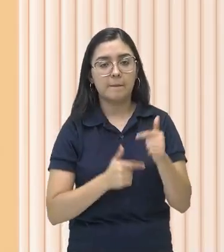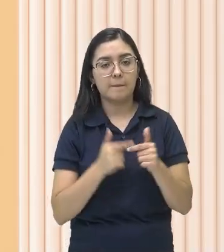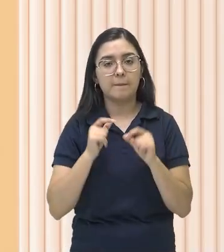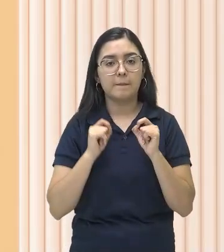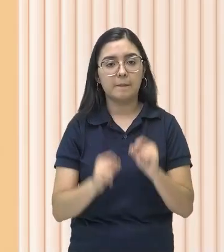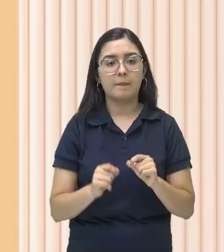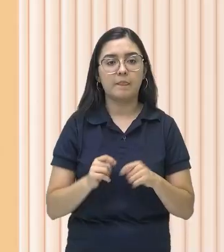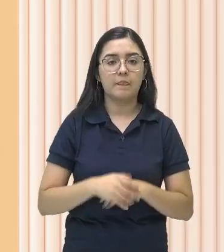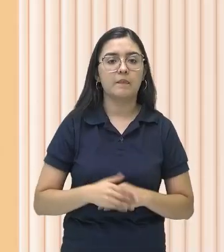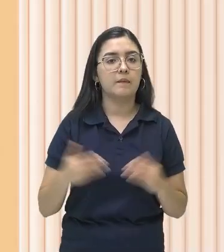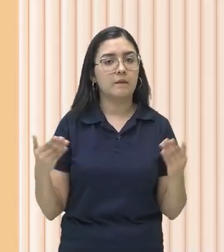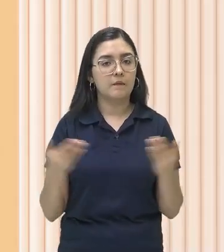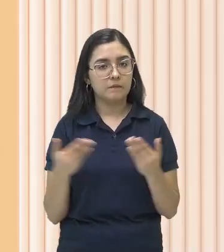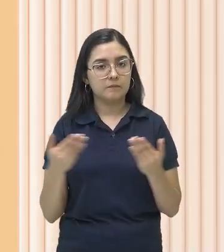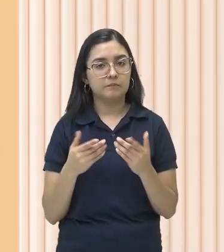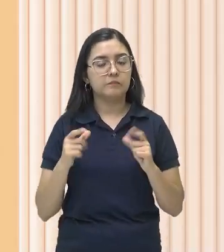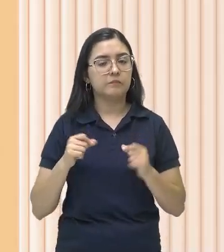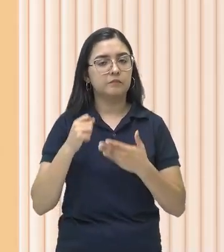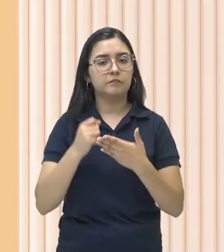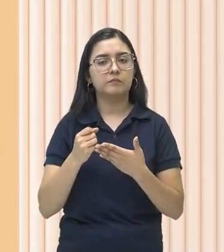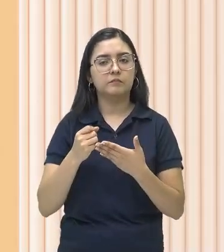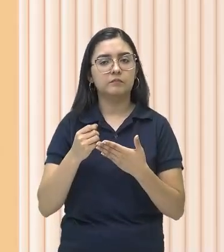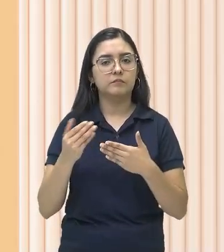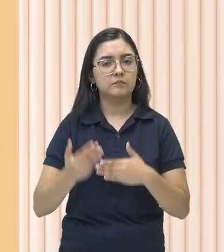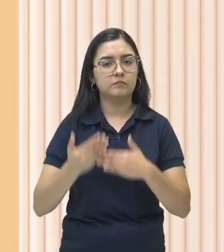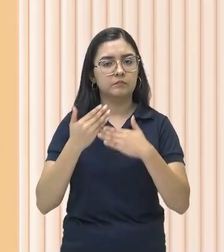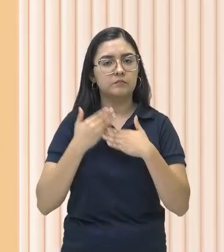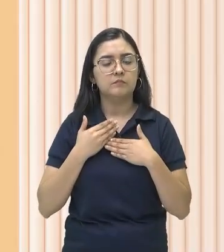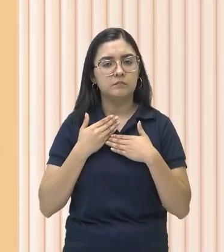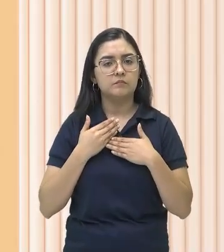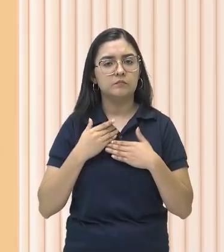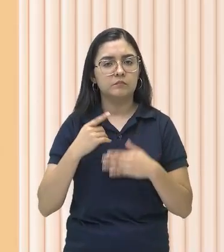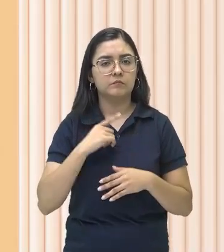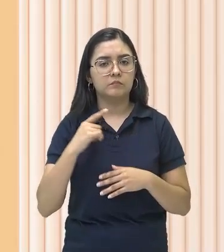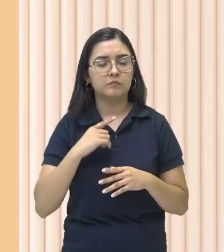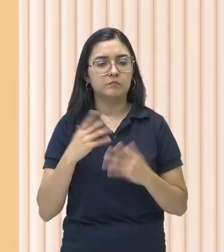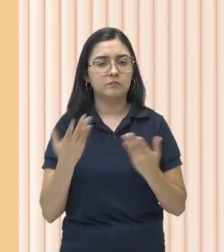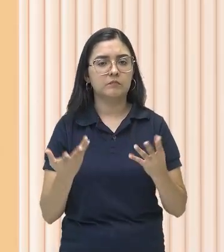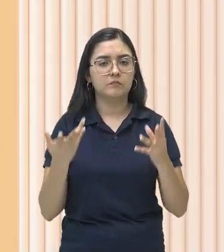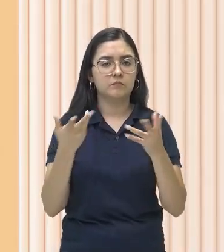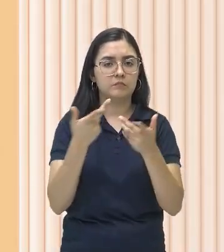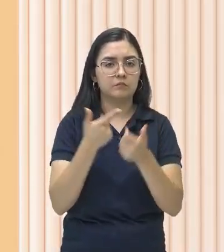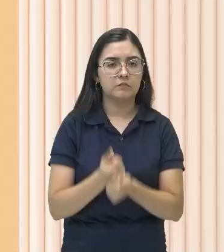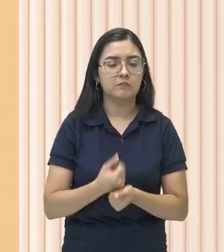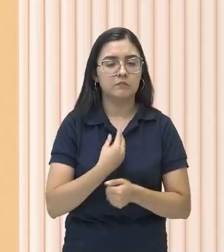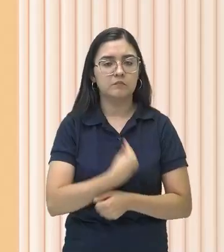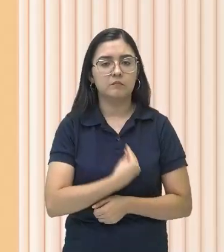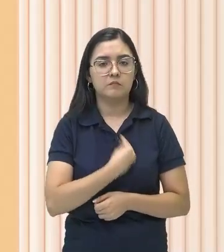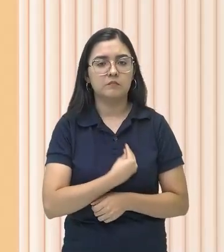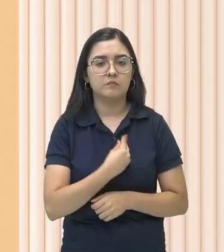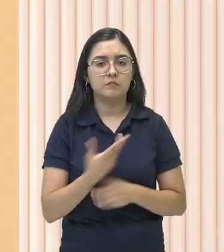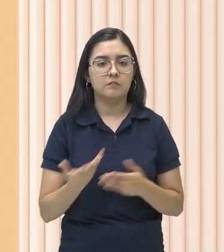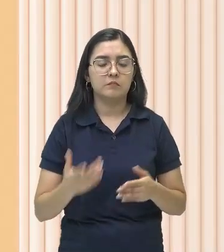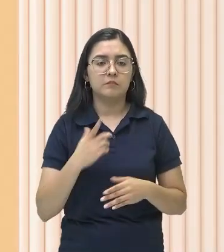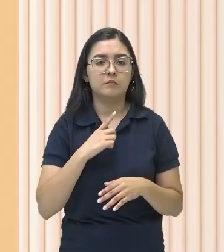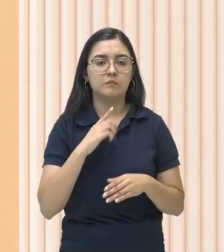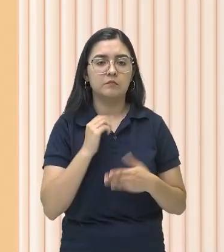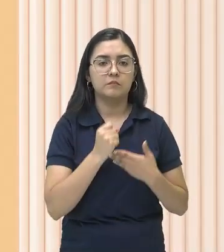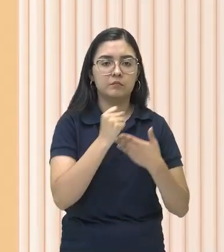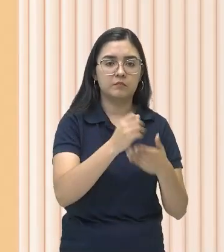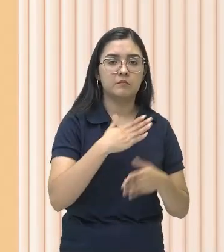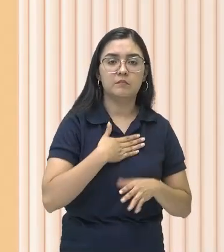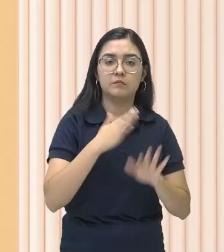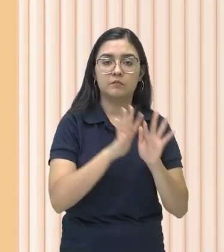estou aqui agora, ele está me dando condições para ter uma qualidade de vida, para sustentar a minha